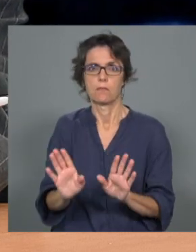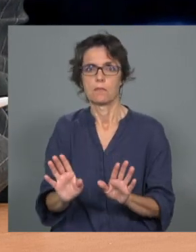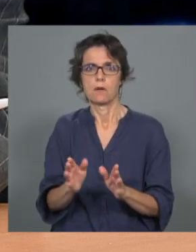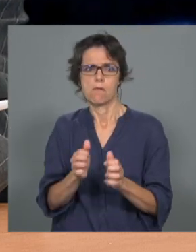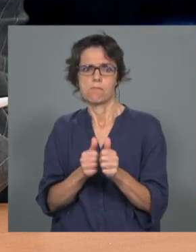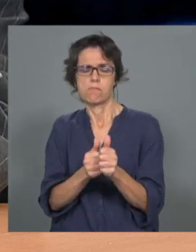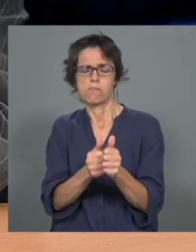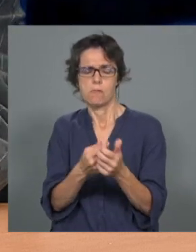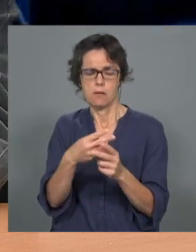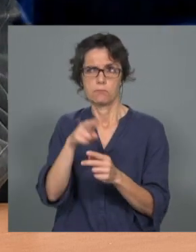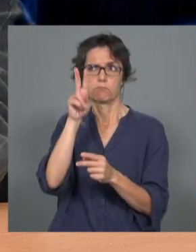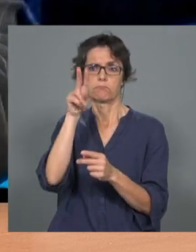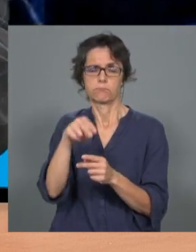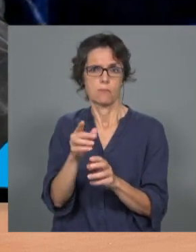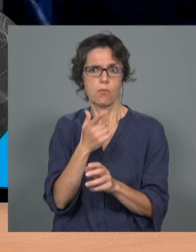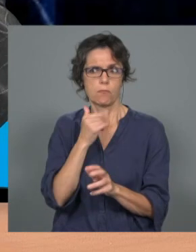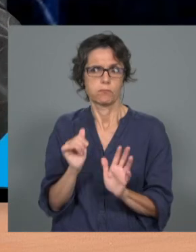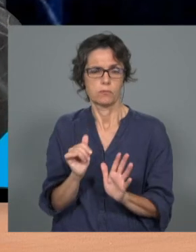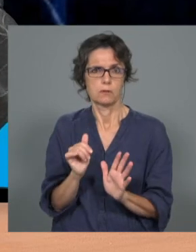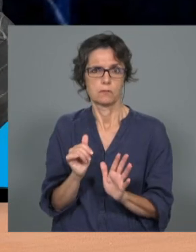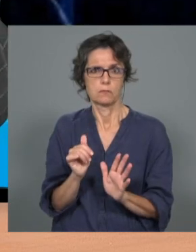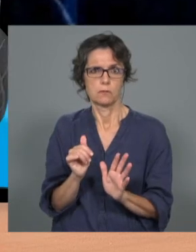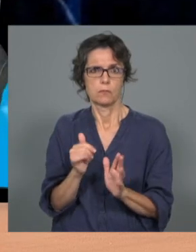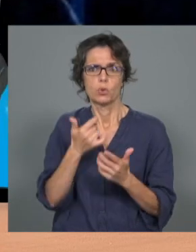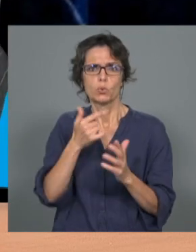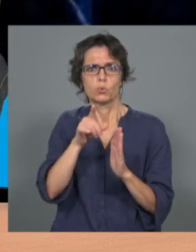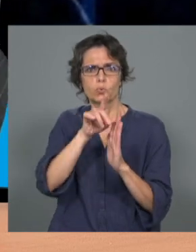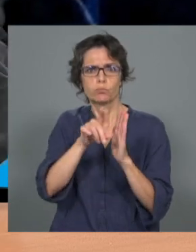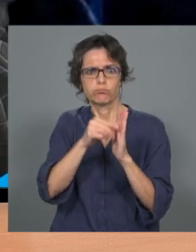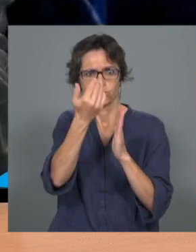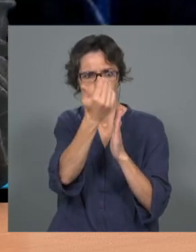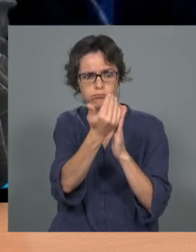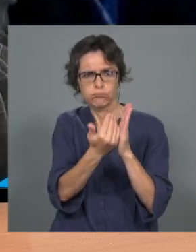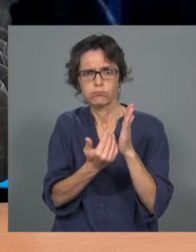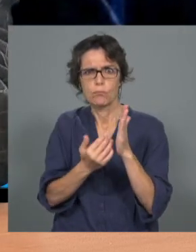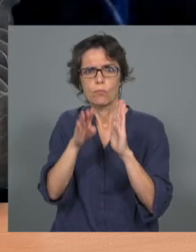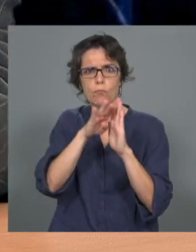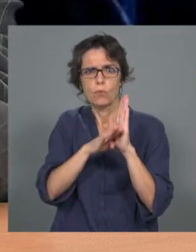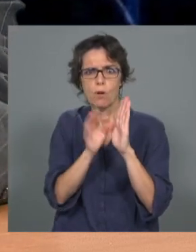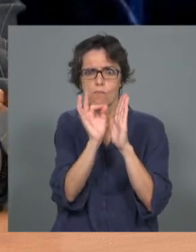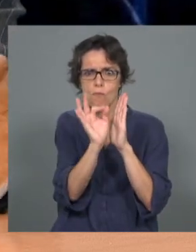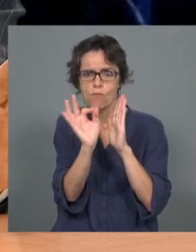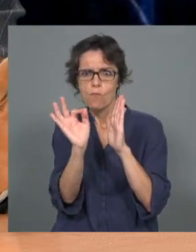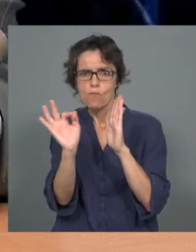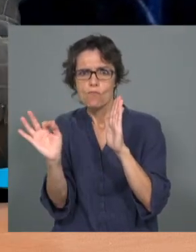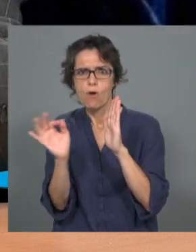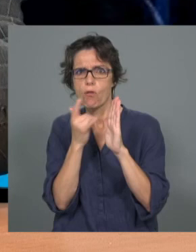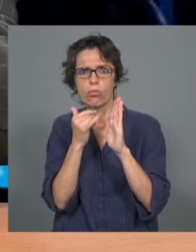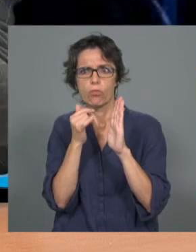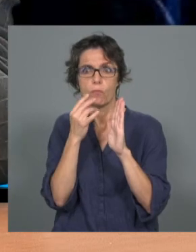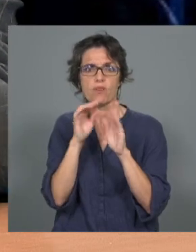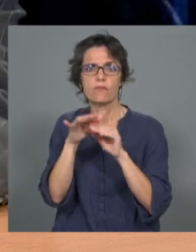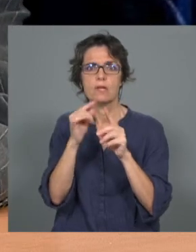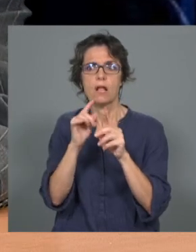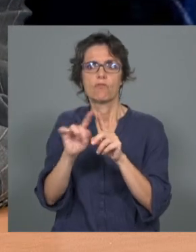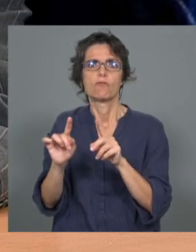os olhos em frente, nem olhar para trás. Tudo estava profundamente programado e tudo estava mecanizado,